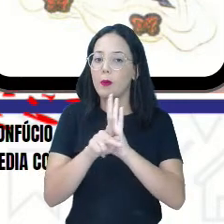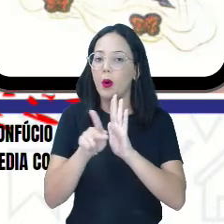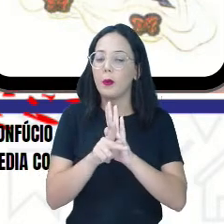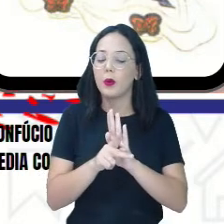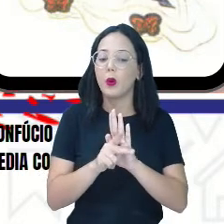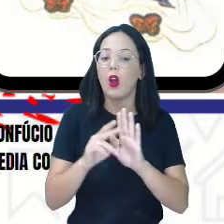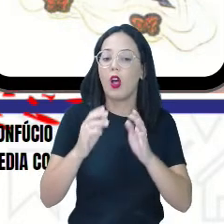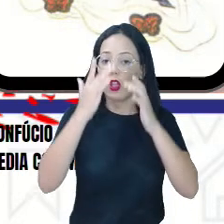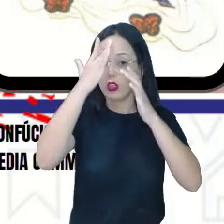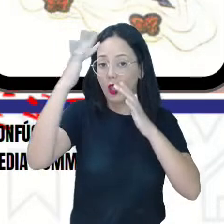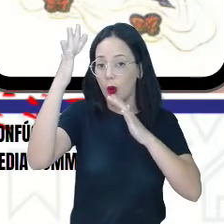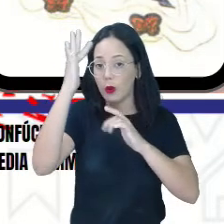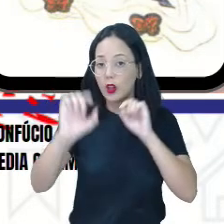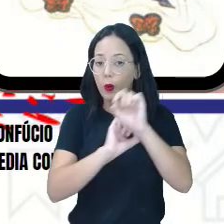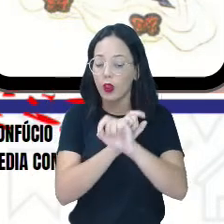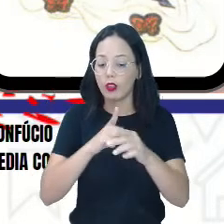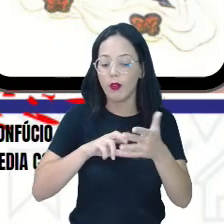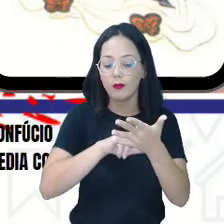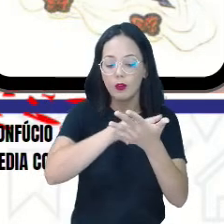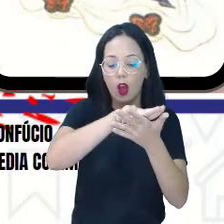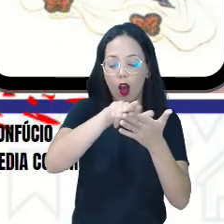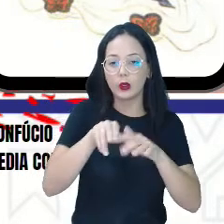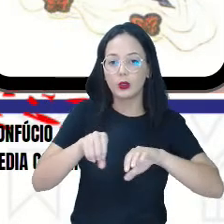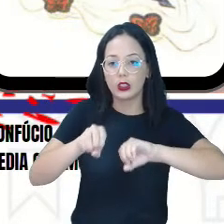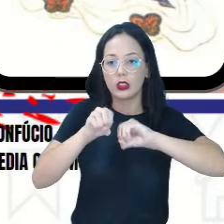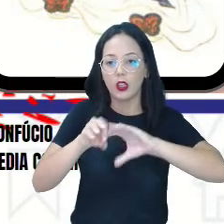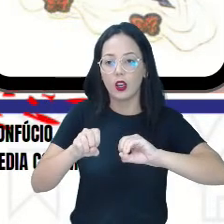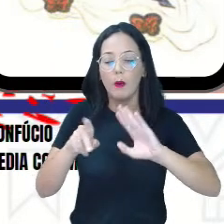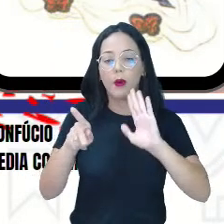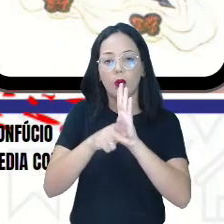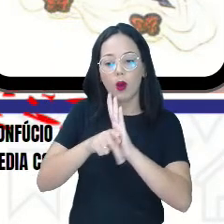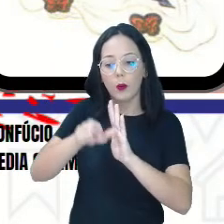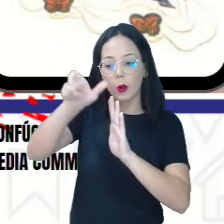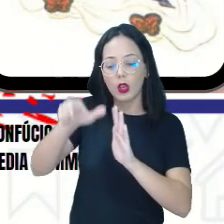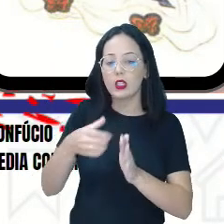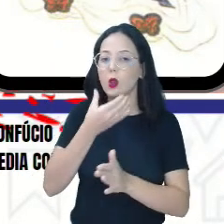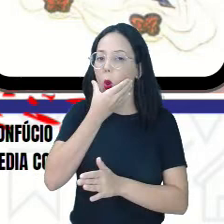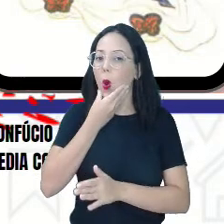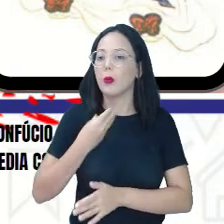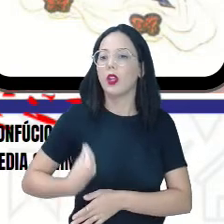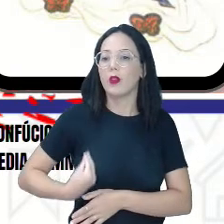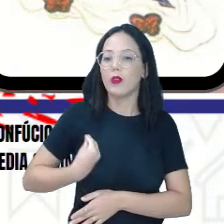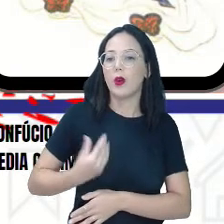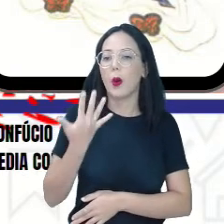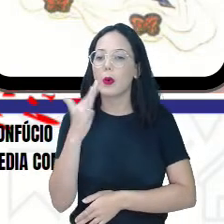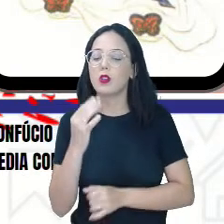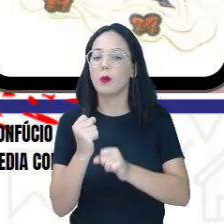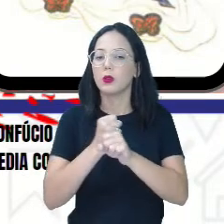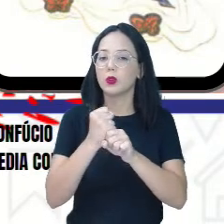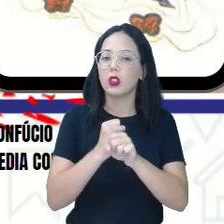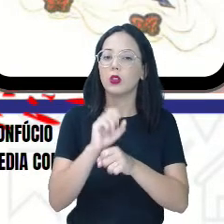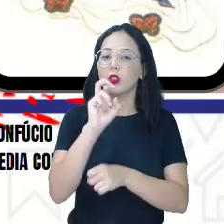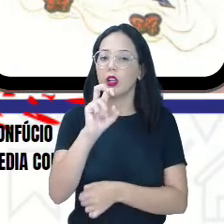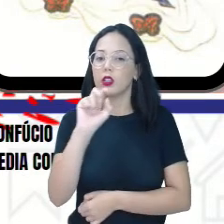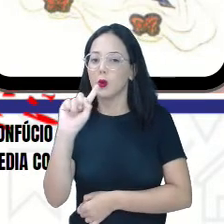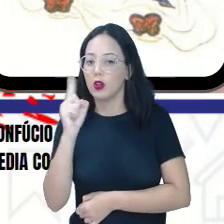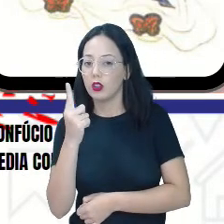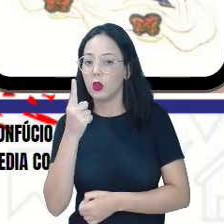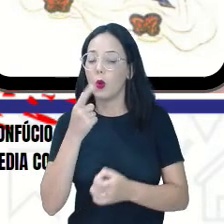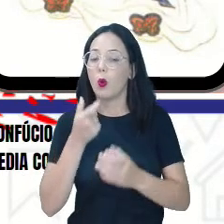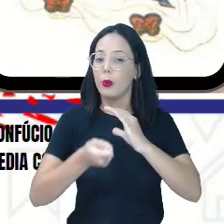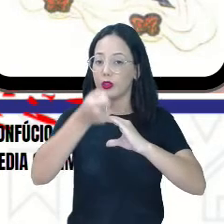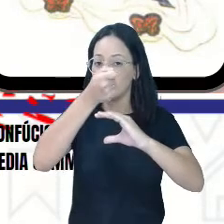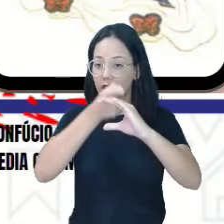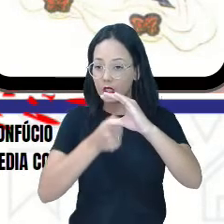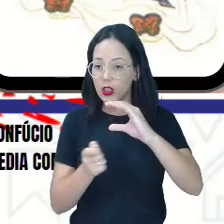na realidade, era um conjunto de ensinamentos, né, do Confúcio, né, que viveu muito provavelmente entre os anos